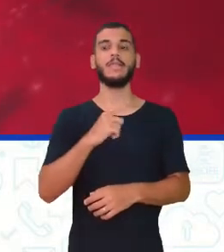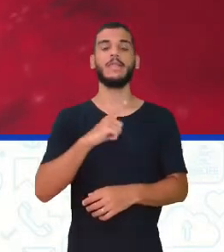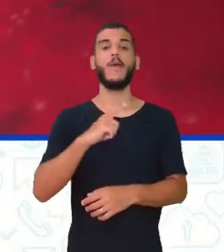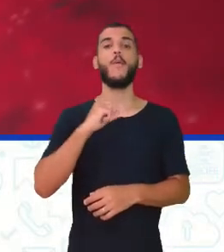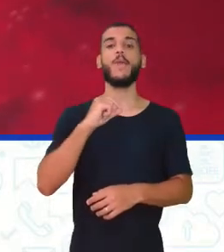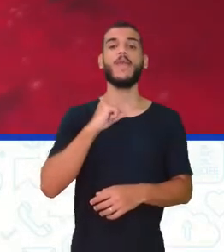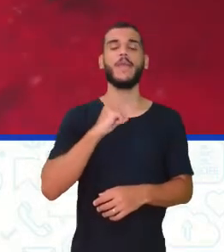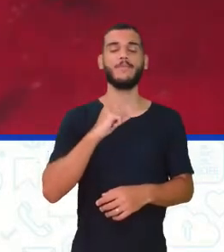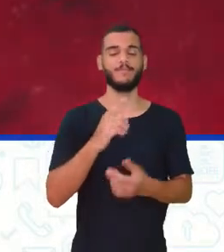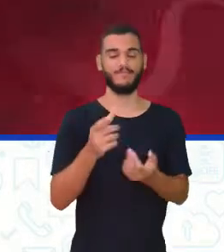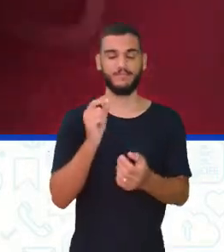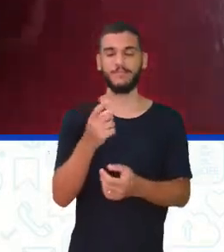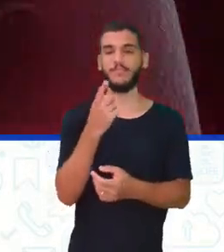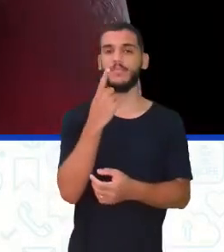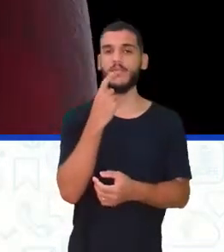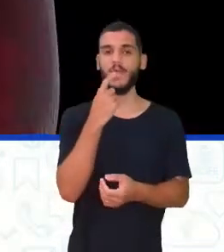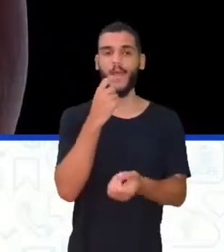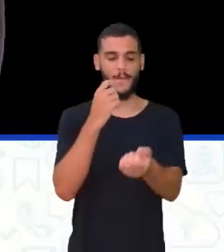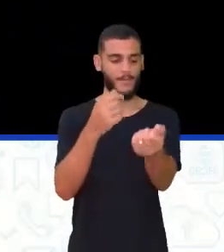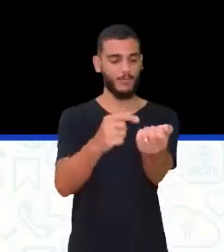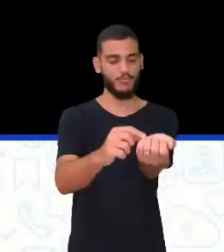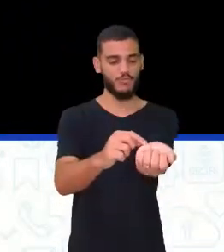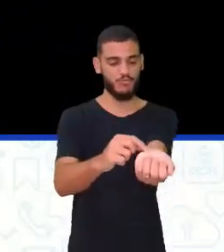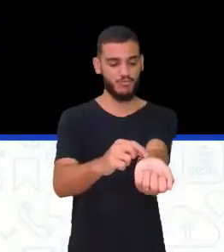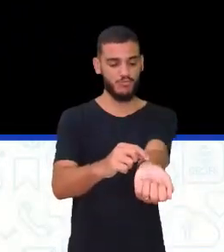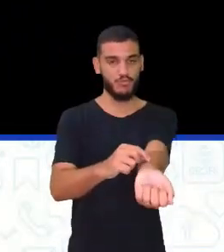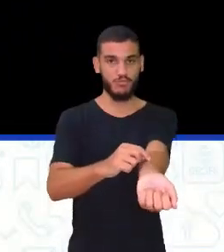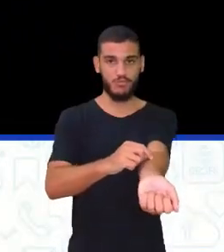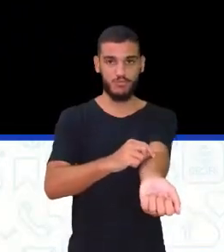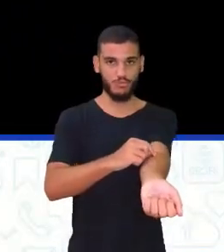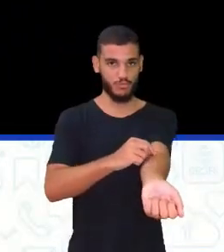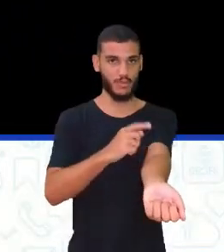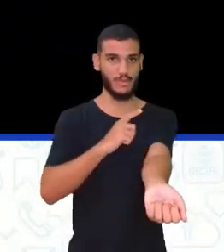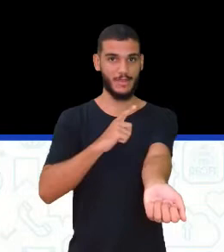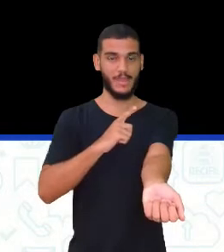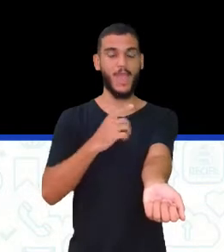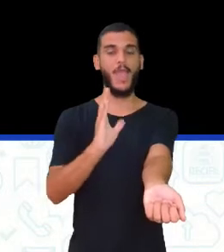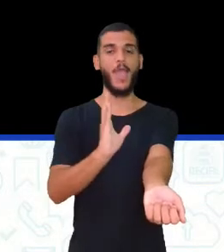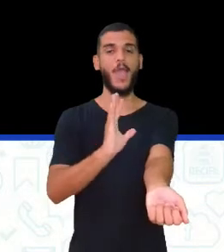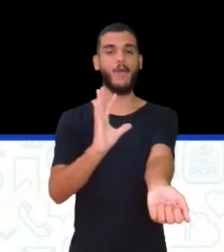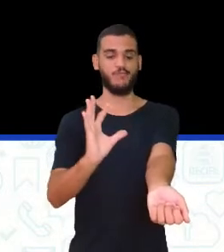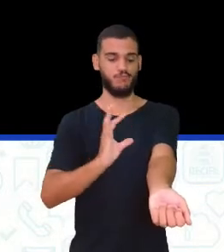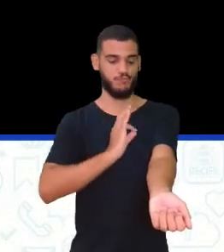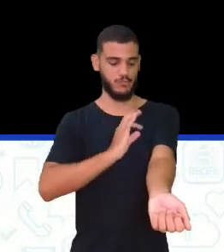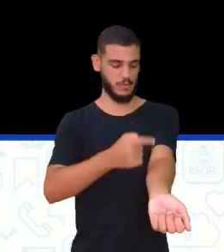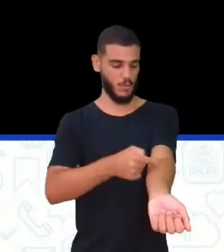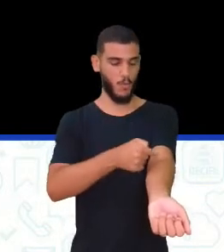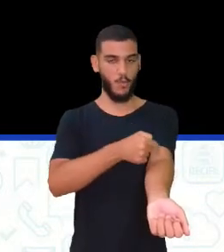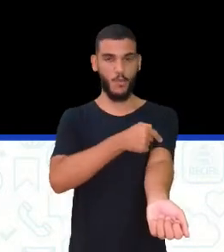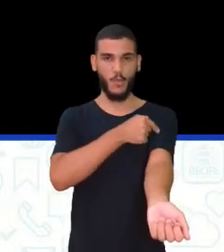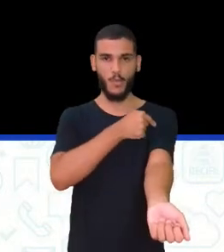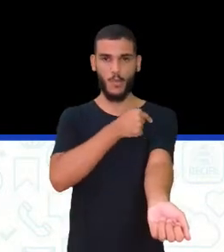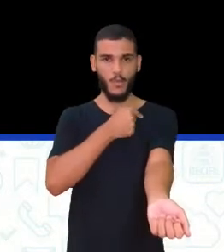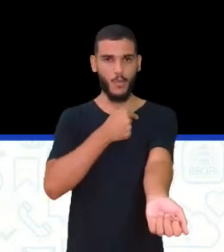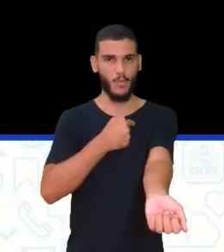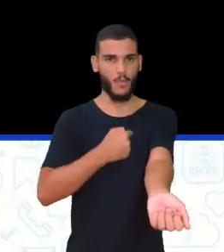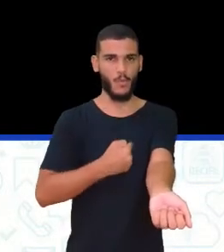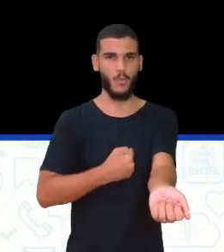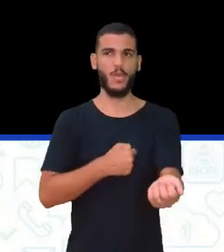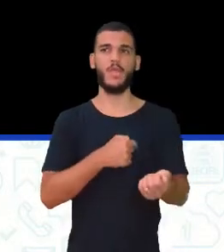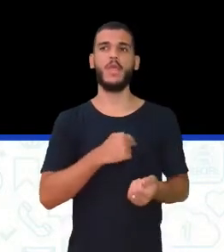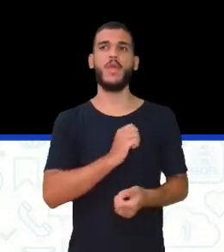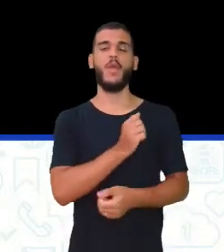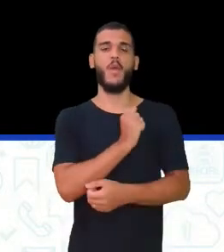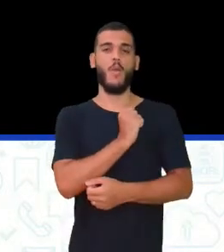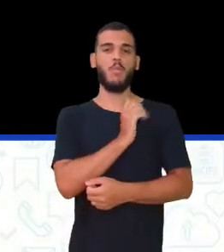dentro do coração, vai levando, né, para o coração, a questão aí do sangue arterial ou do sangue venoso,